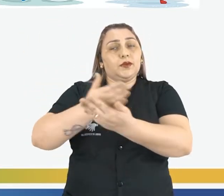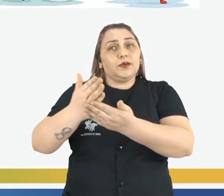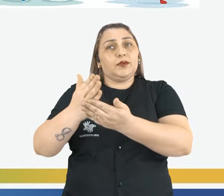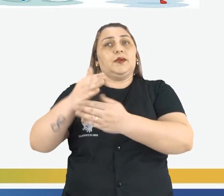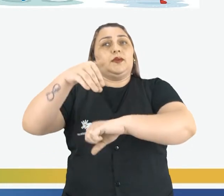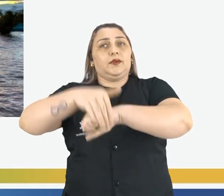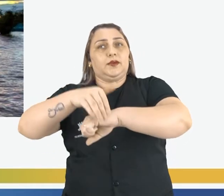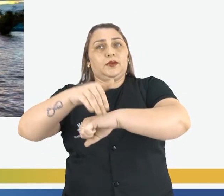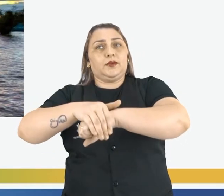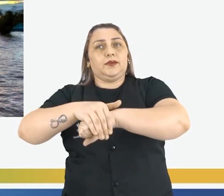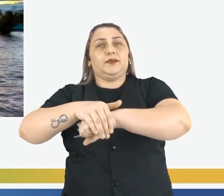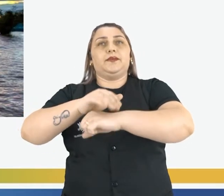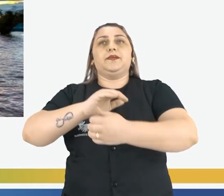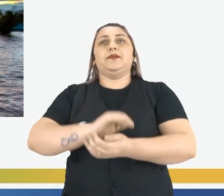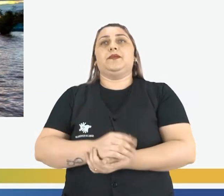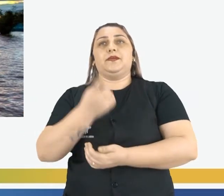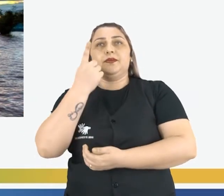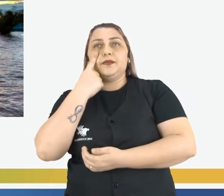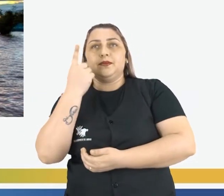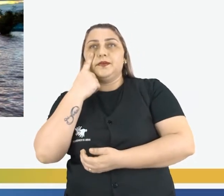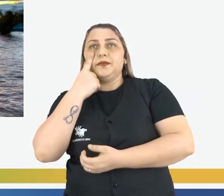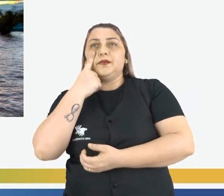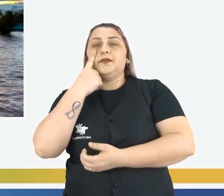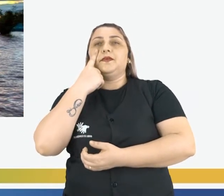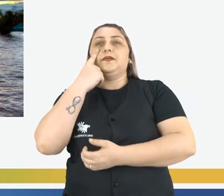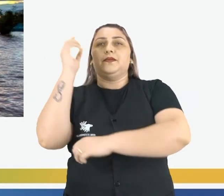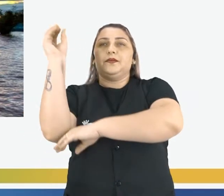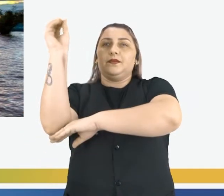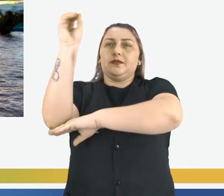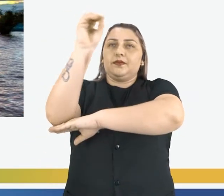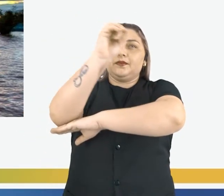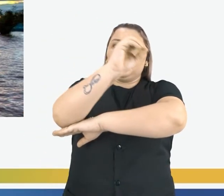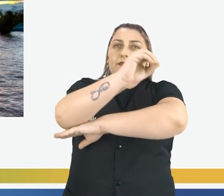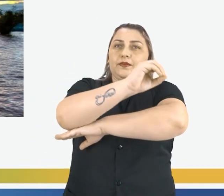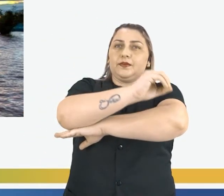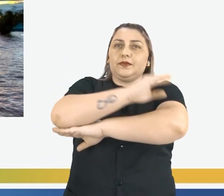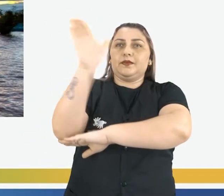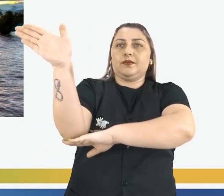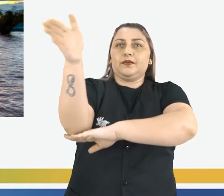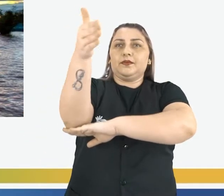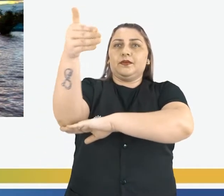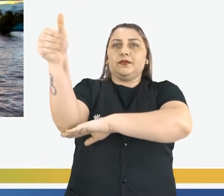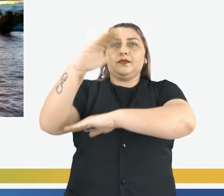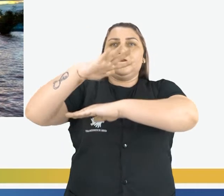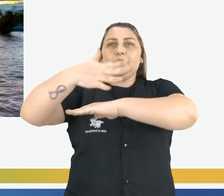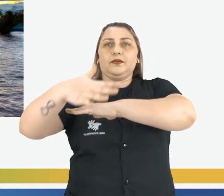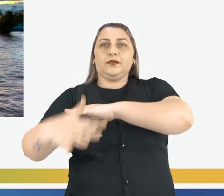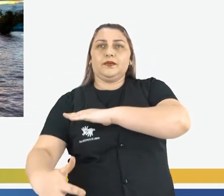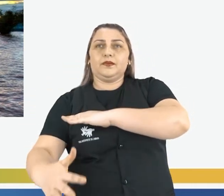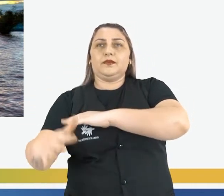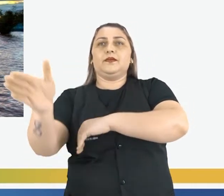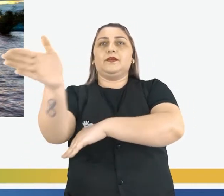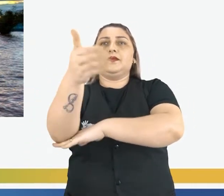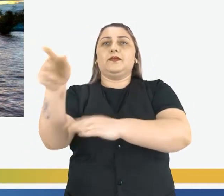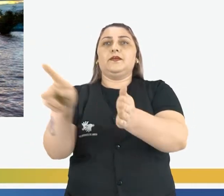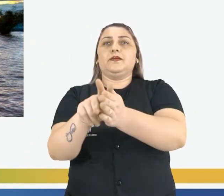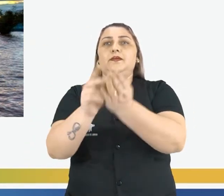anoitecer. Olha só, um pôr do sol lá da Gambileira, tá vendo? A bandeira do Acre.